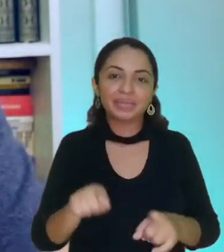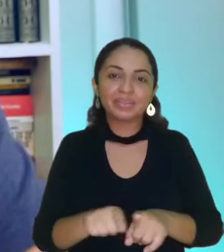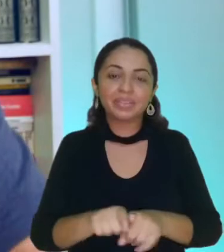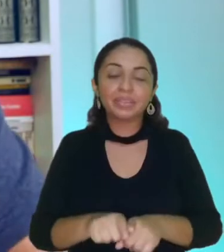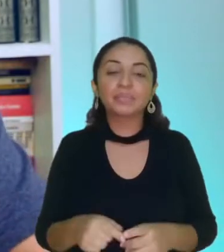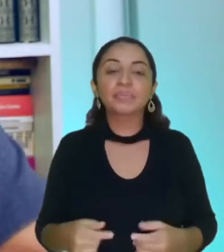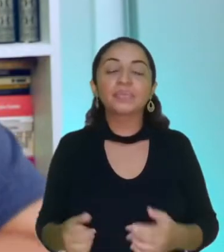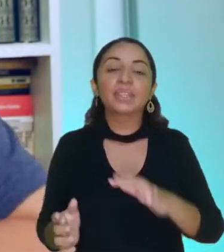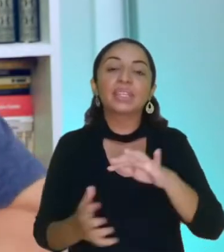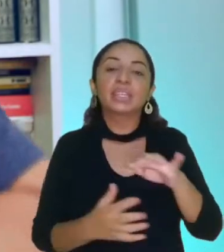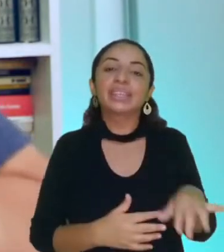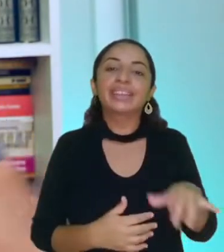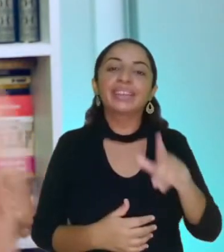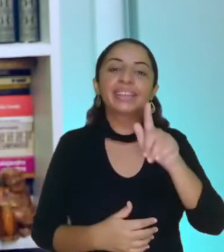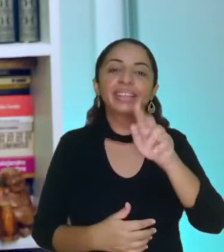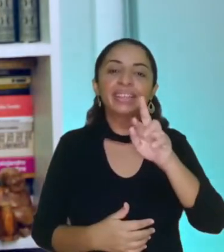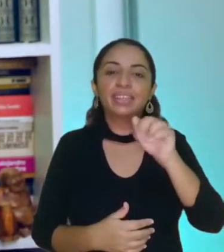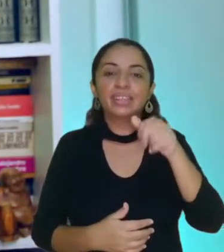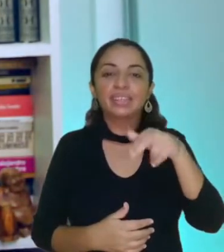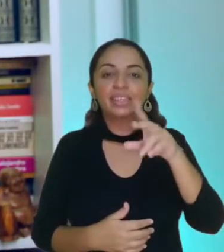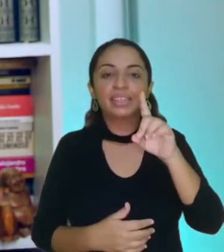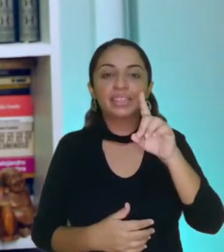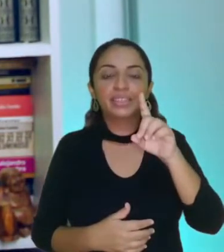O Grande Gatsby,